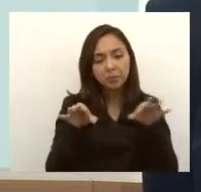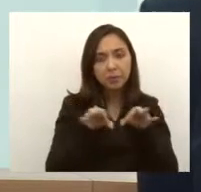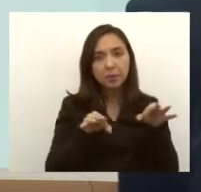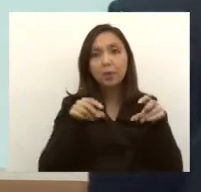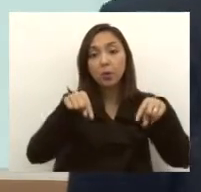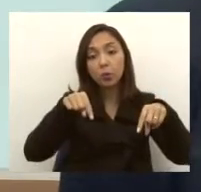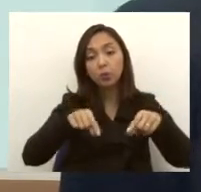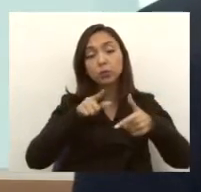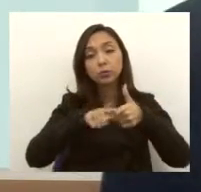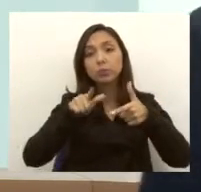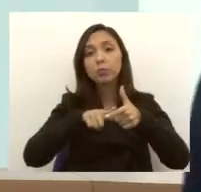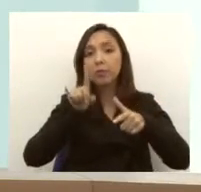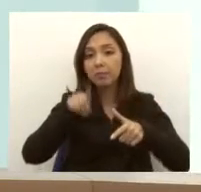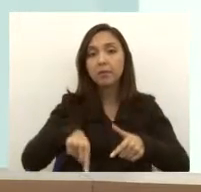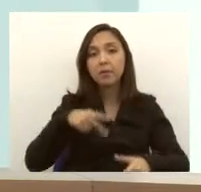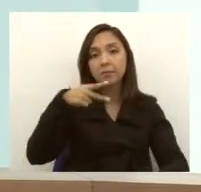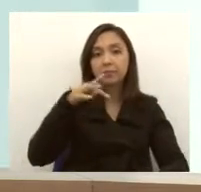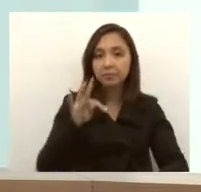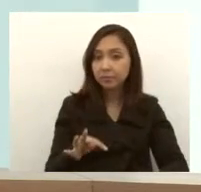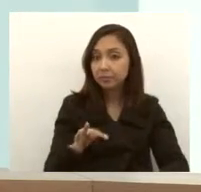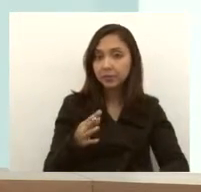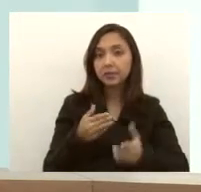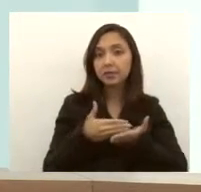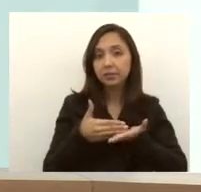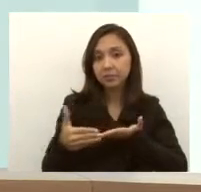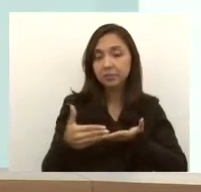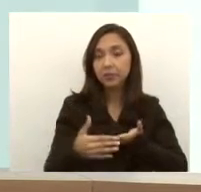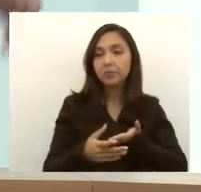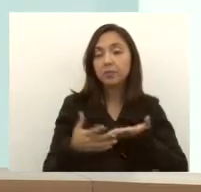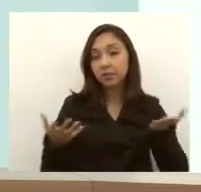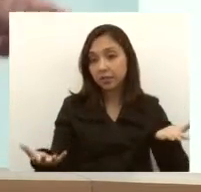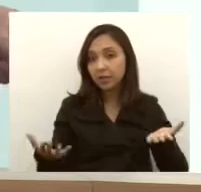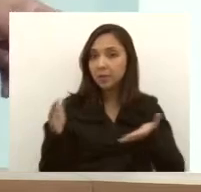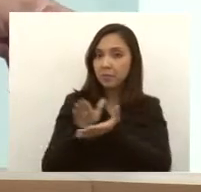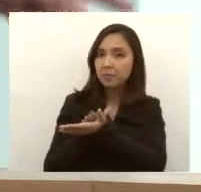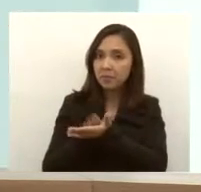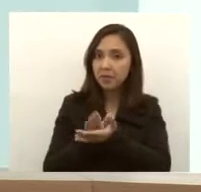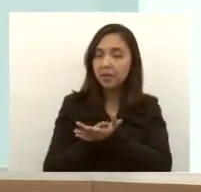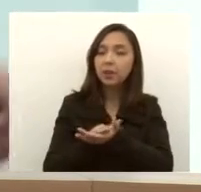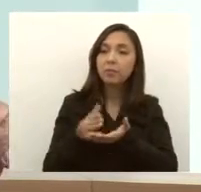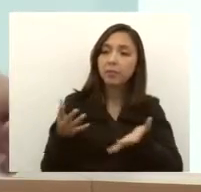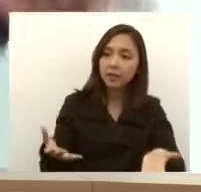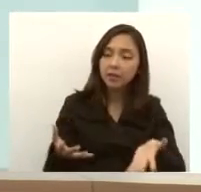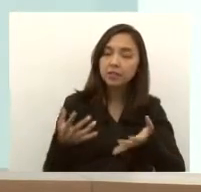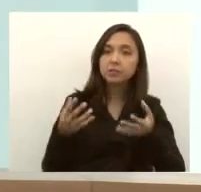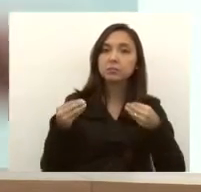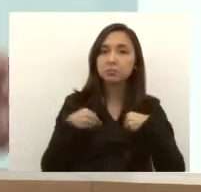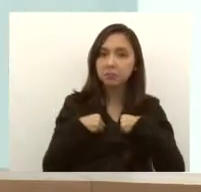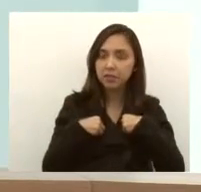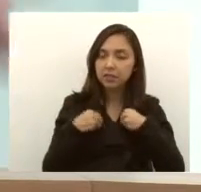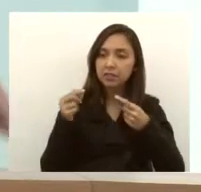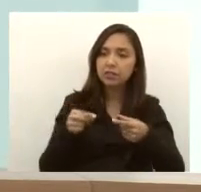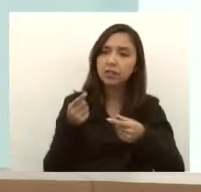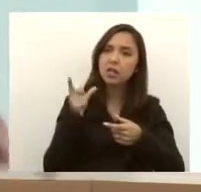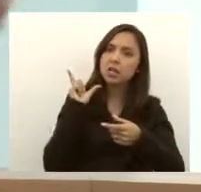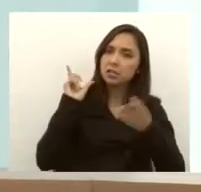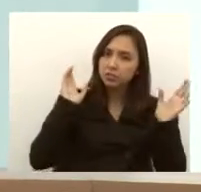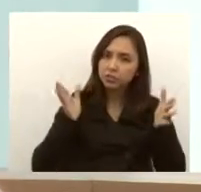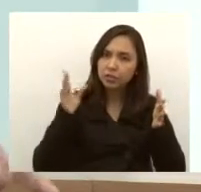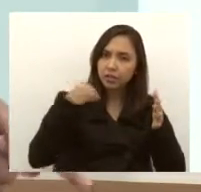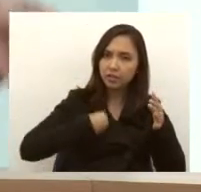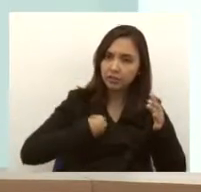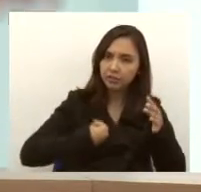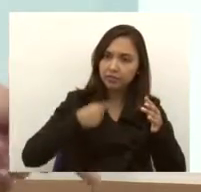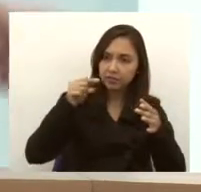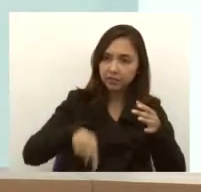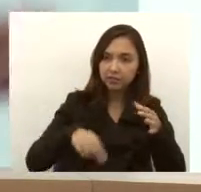atual da classe política e a situação que nós estamos passando no país. Então, Ceará, parabéns é merecido, já deveria estar aqui antes nessa casa e tenho